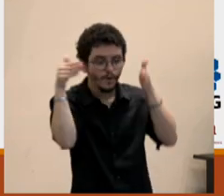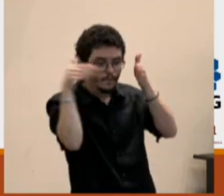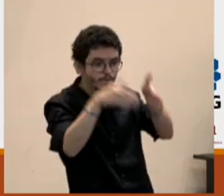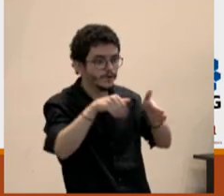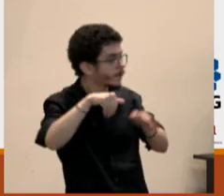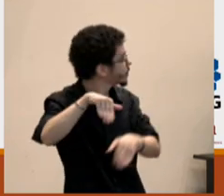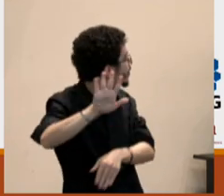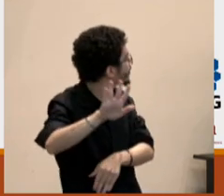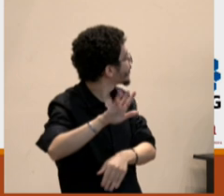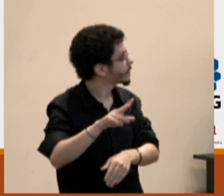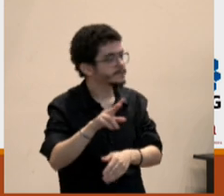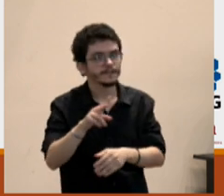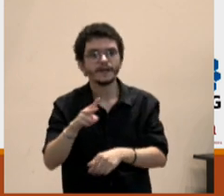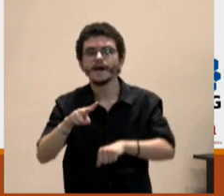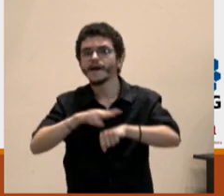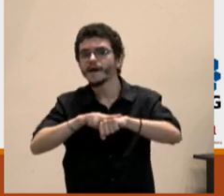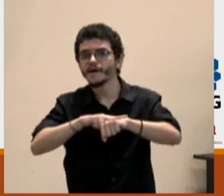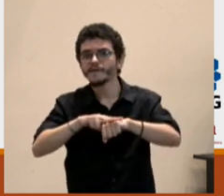vermelho,